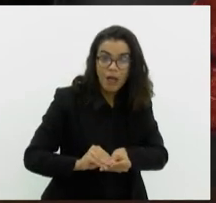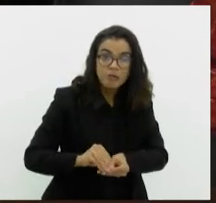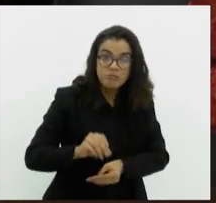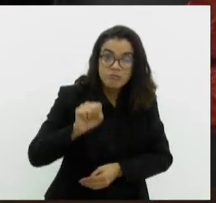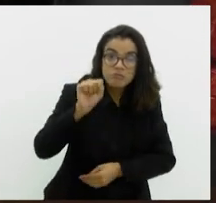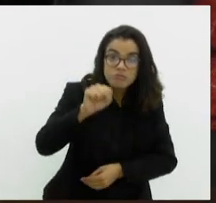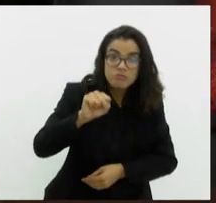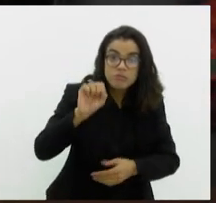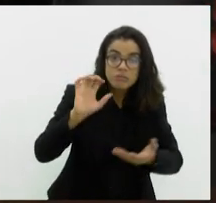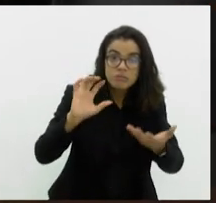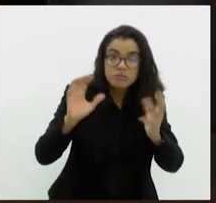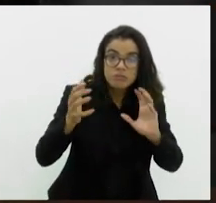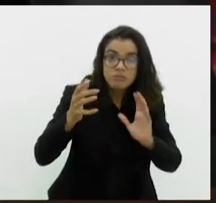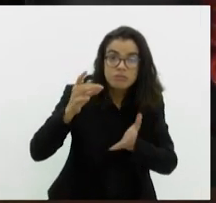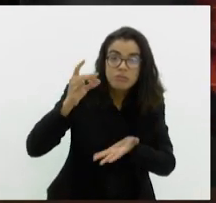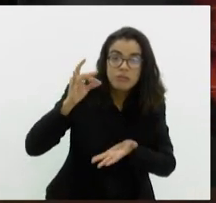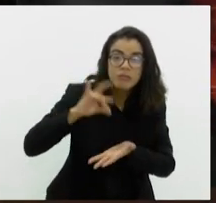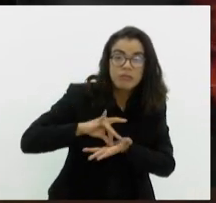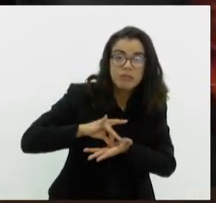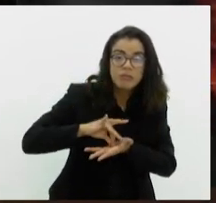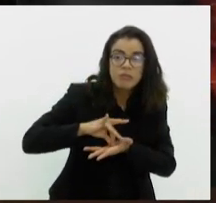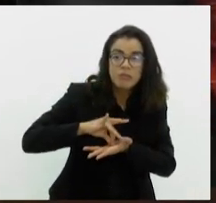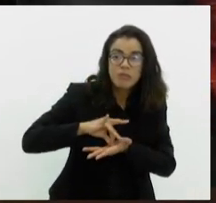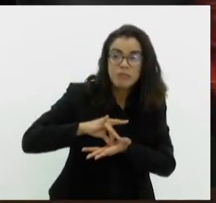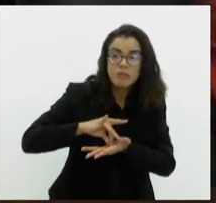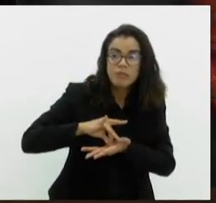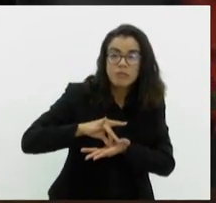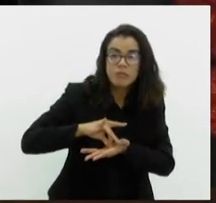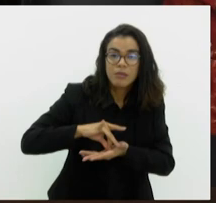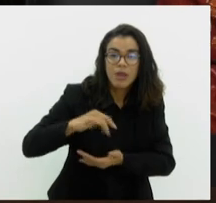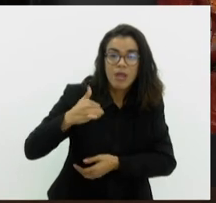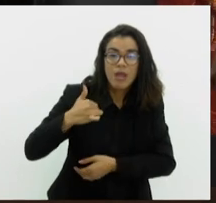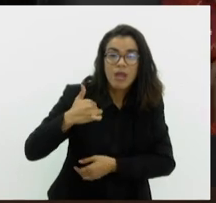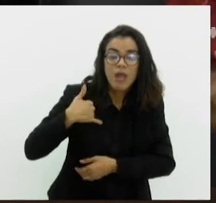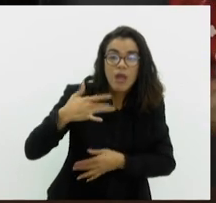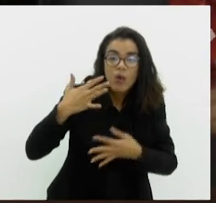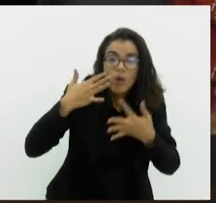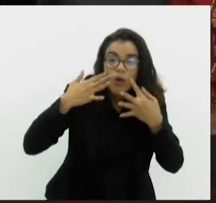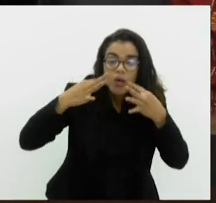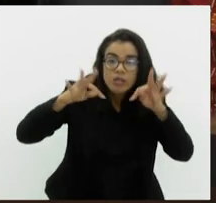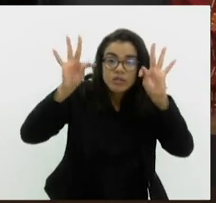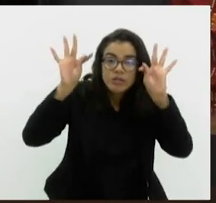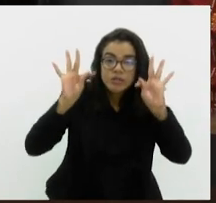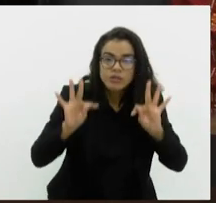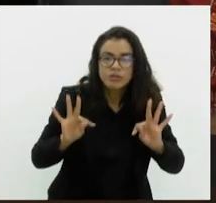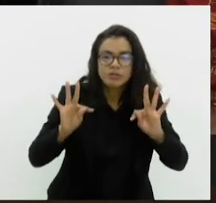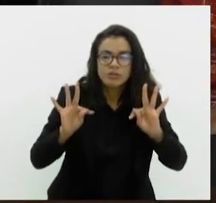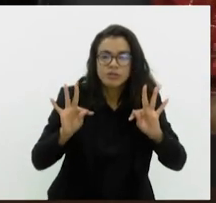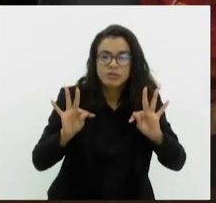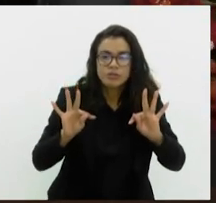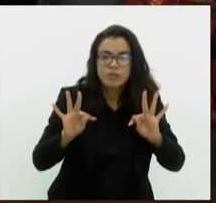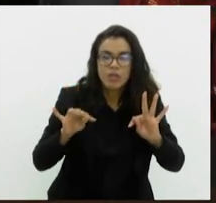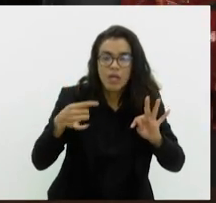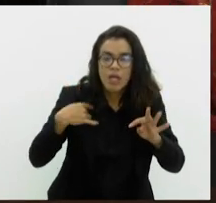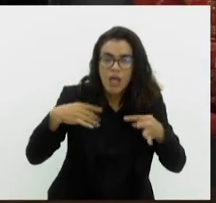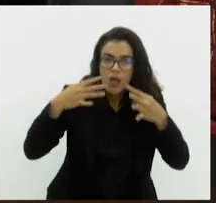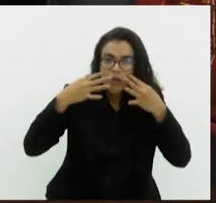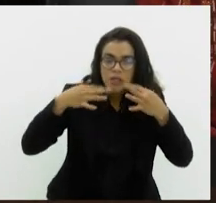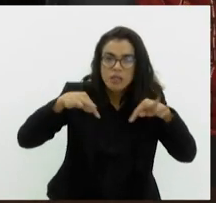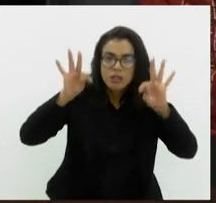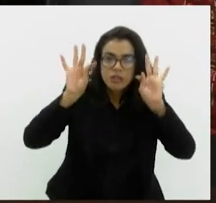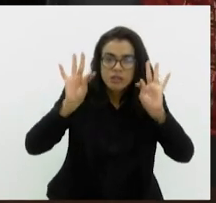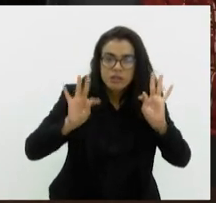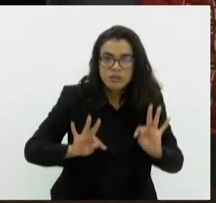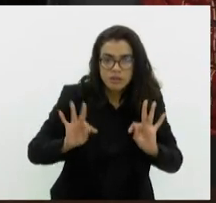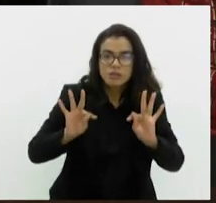aconteceu. É verdade. E eu sou a testemunha disso. E sou a testemunha do